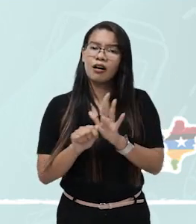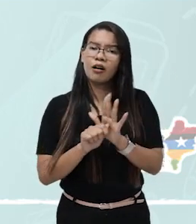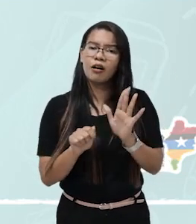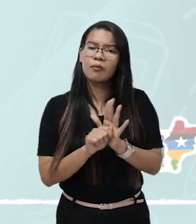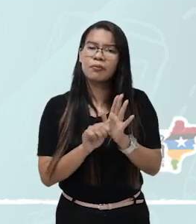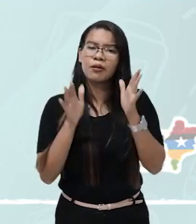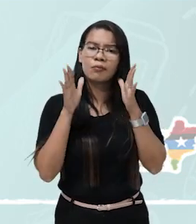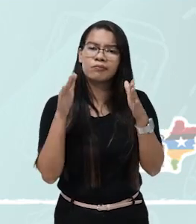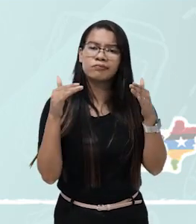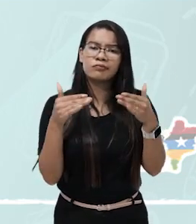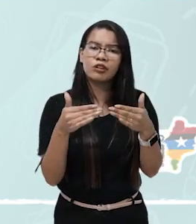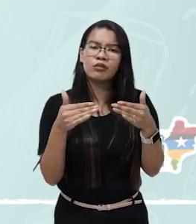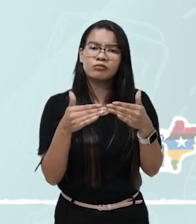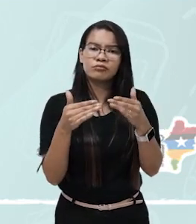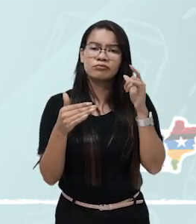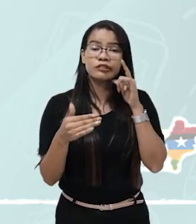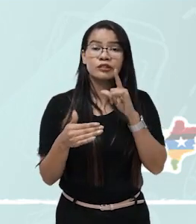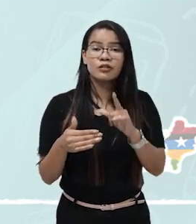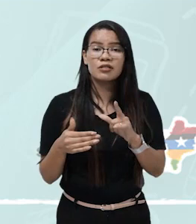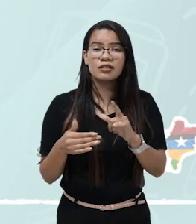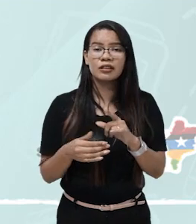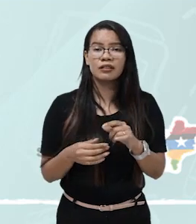o ganho de massa muscular, tá certo?